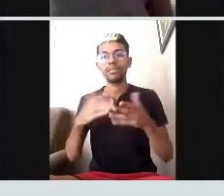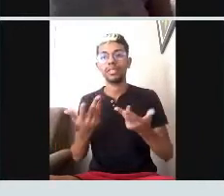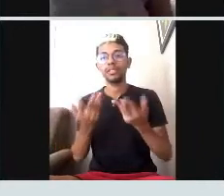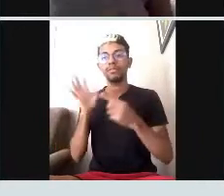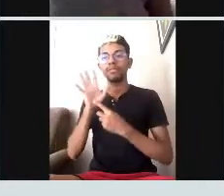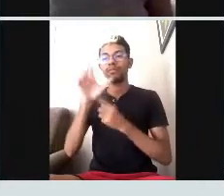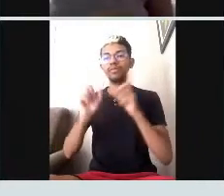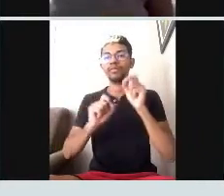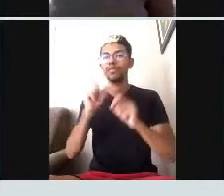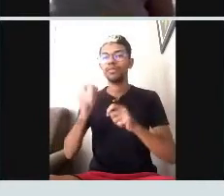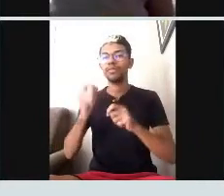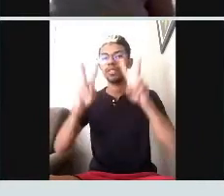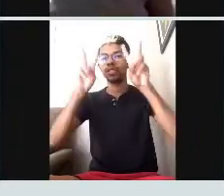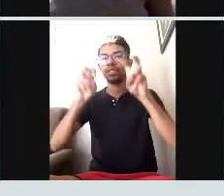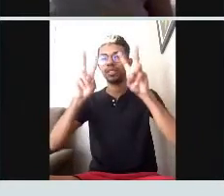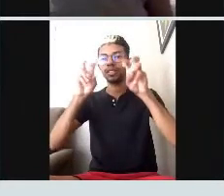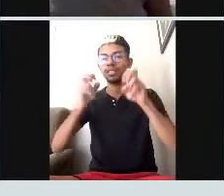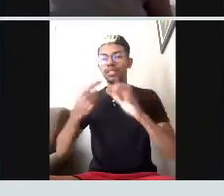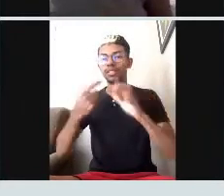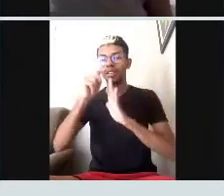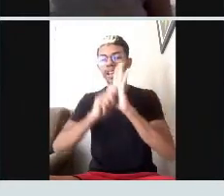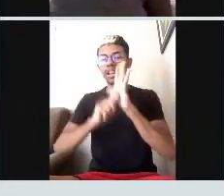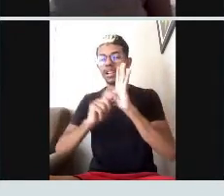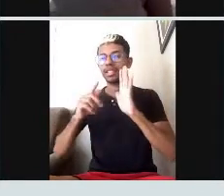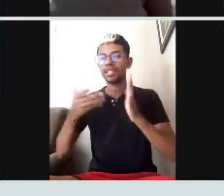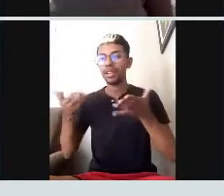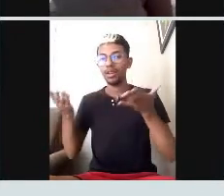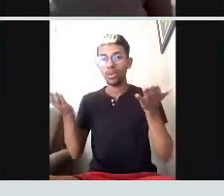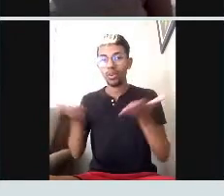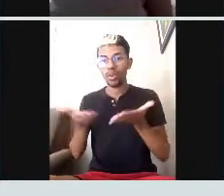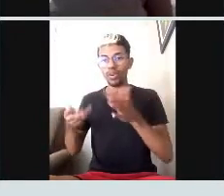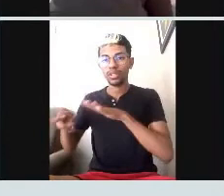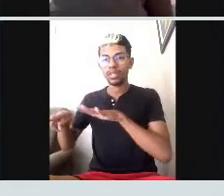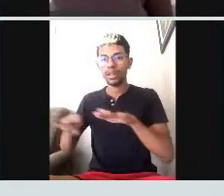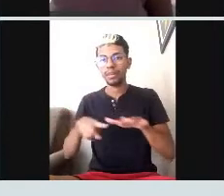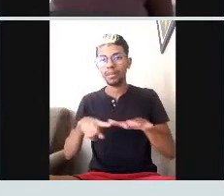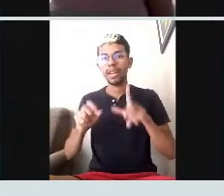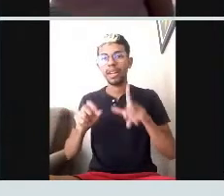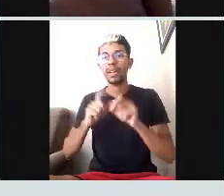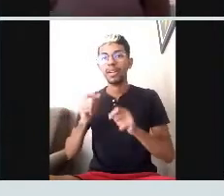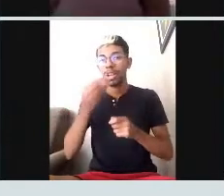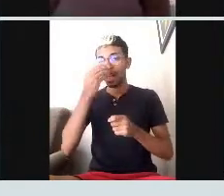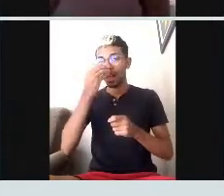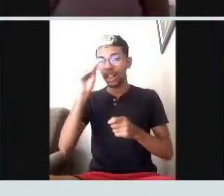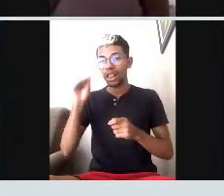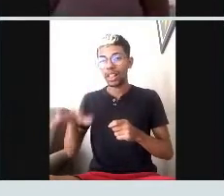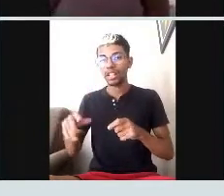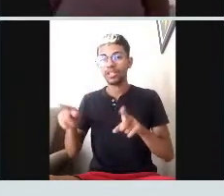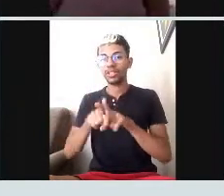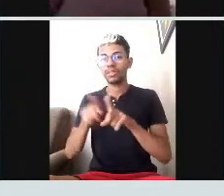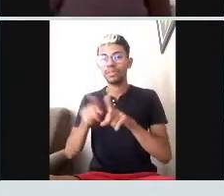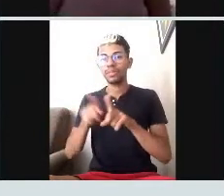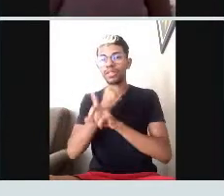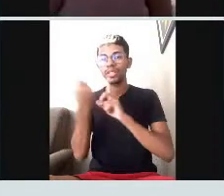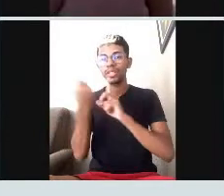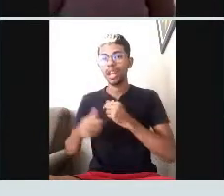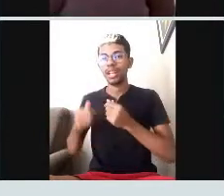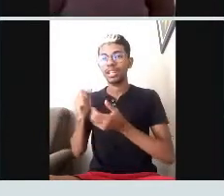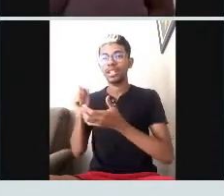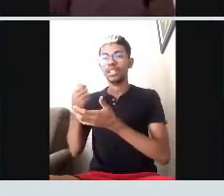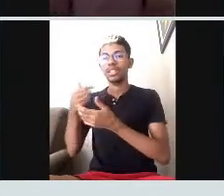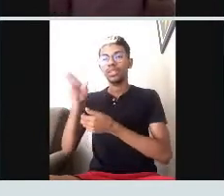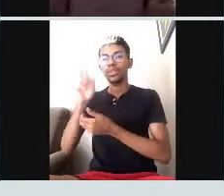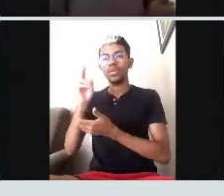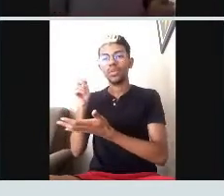da nossa redação da semana vai ser o lixo e a sociedade de consumo no Brasil. Competência 2. A gente tem